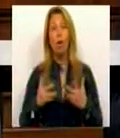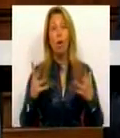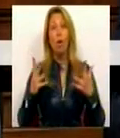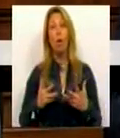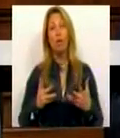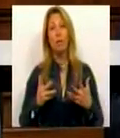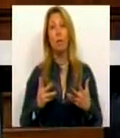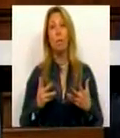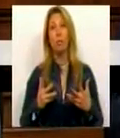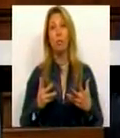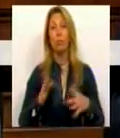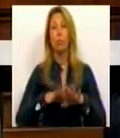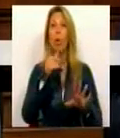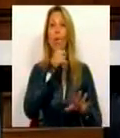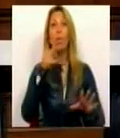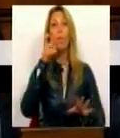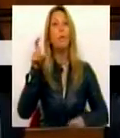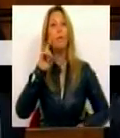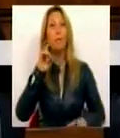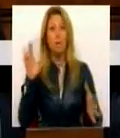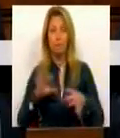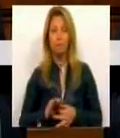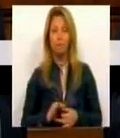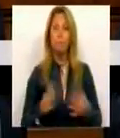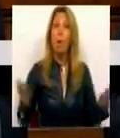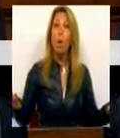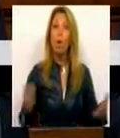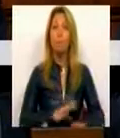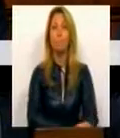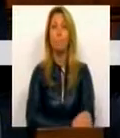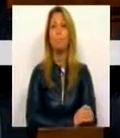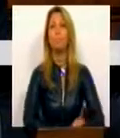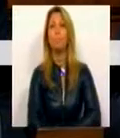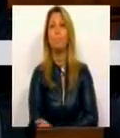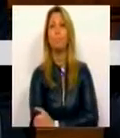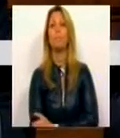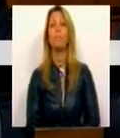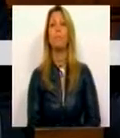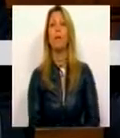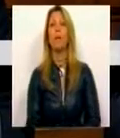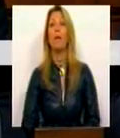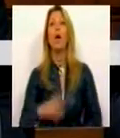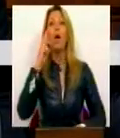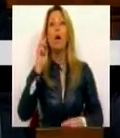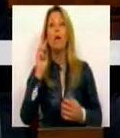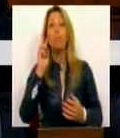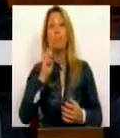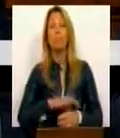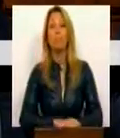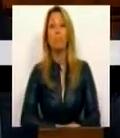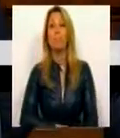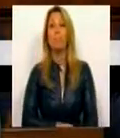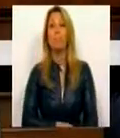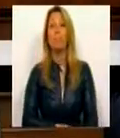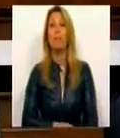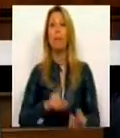do orçamento para os compromissos da defesa. Ora, assim sendo, e olhando também à circunstância de